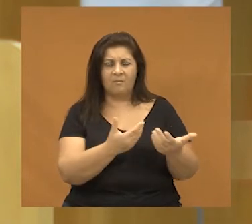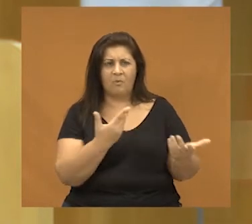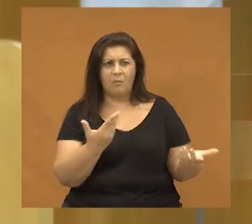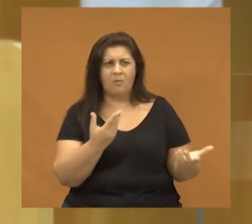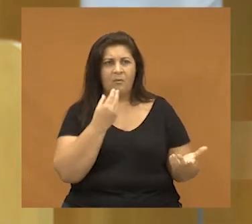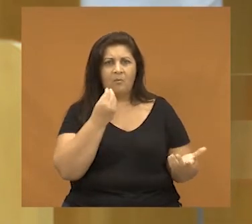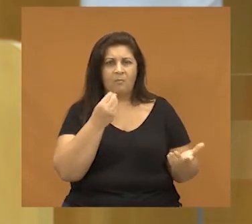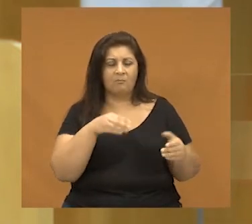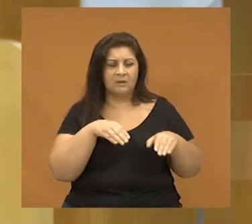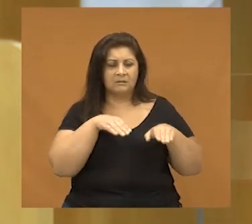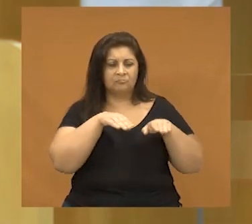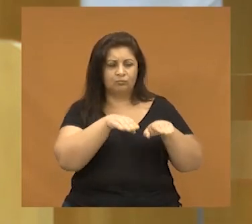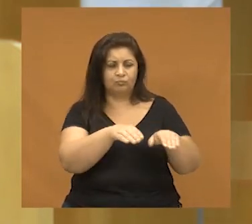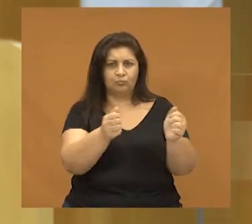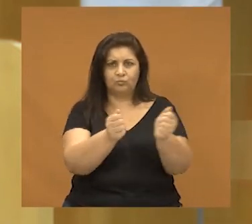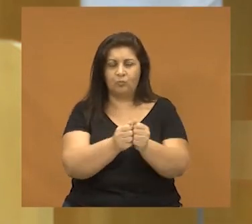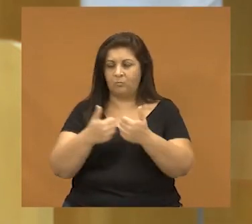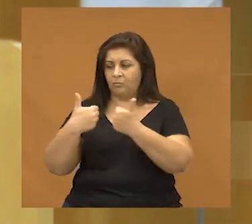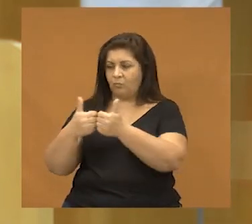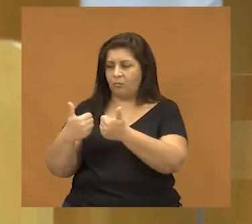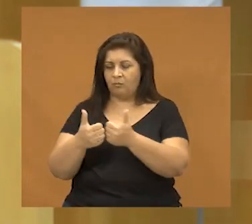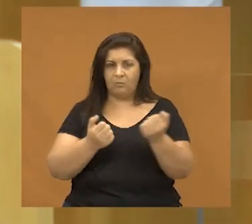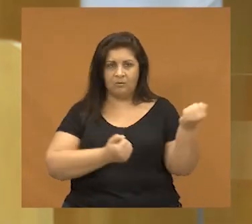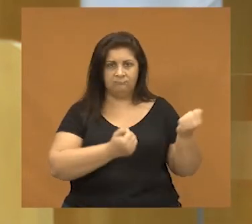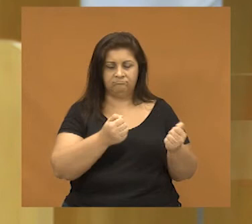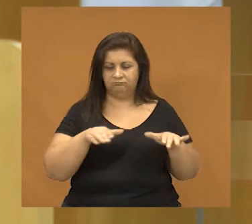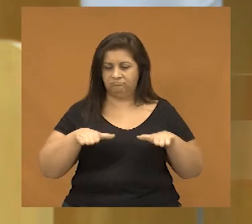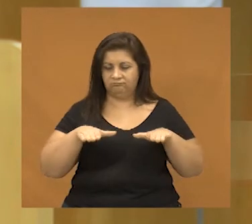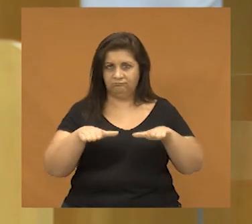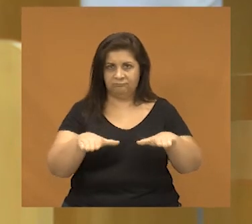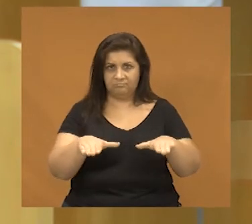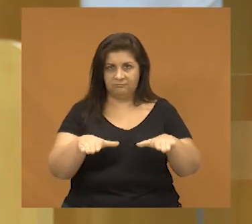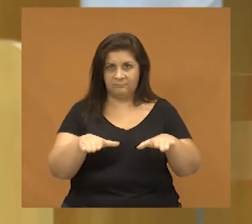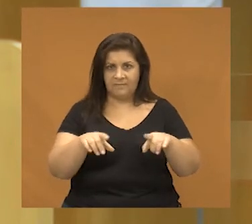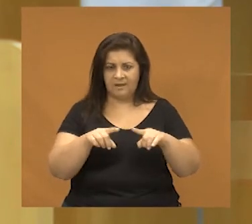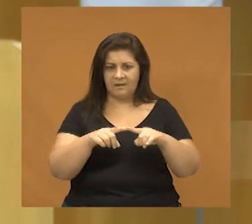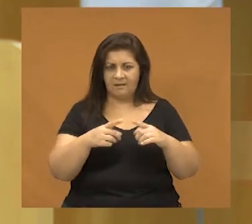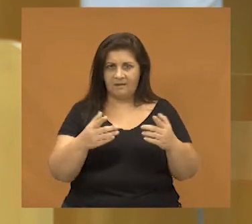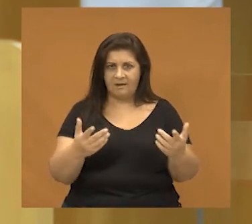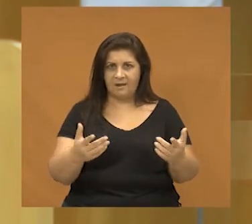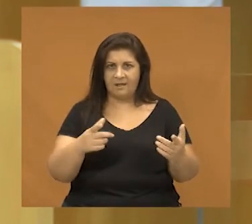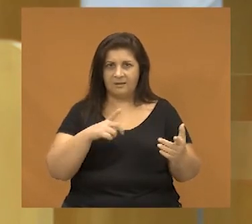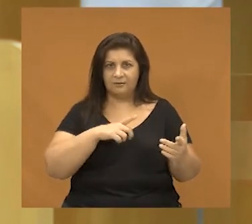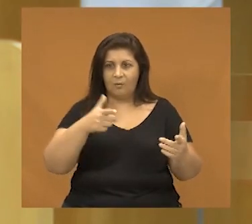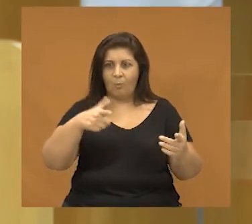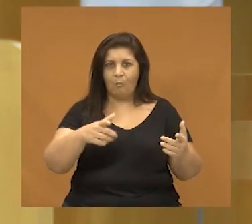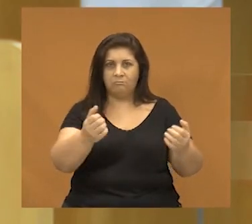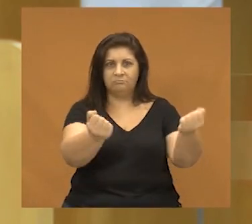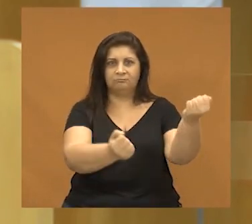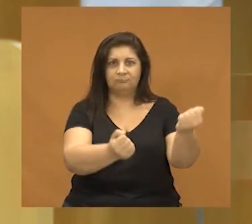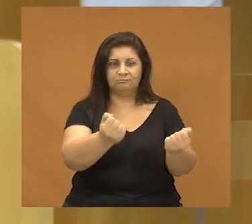o ônibus e o meu carro ao mesmo tempo. Tá? E, por minha infelicidade, tinha um outro carro que